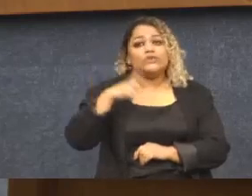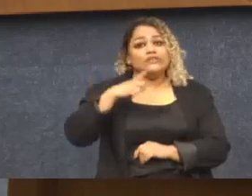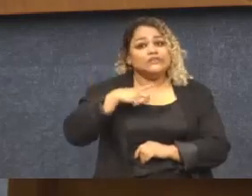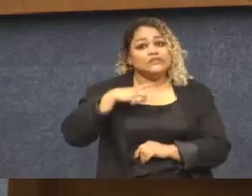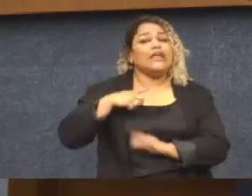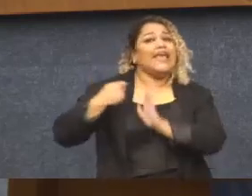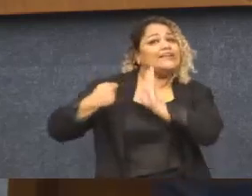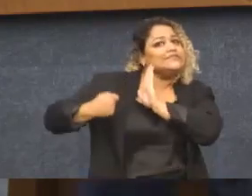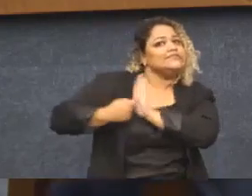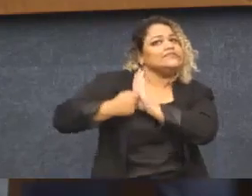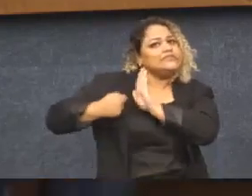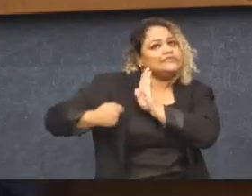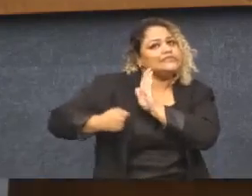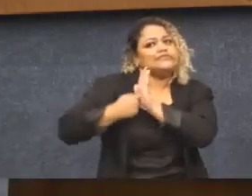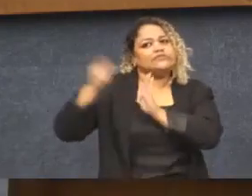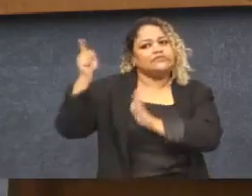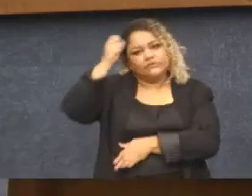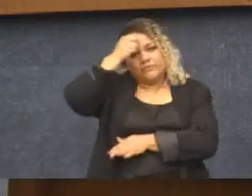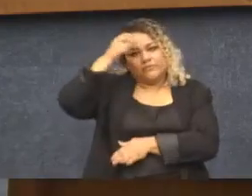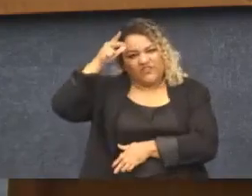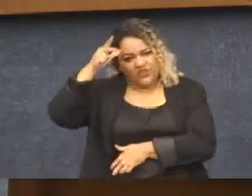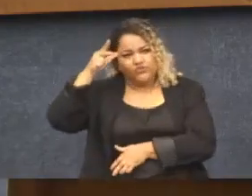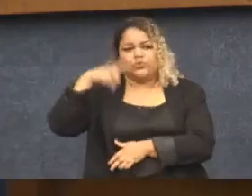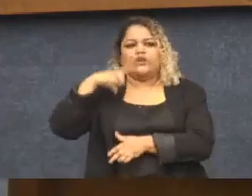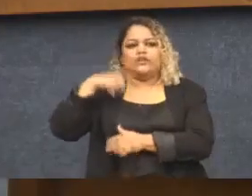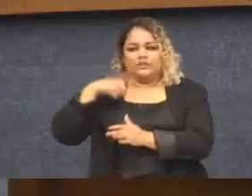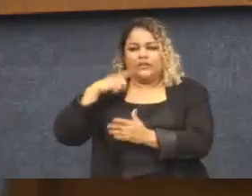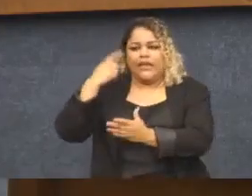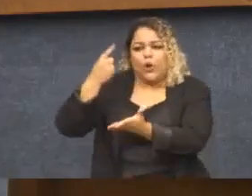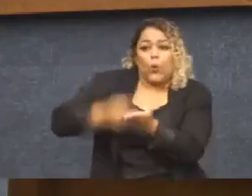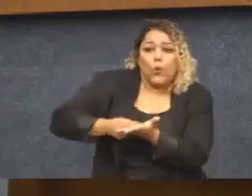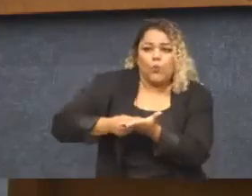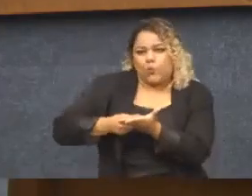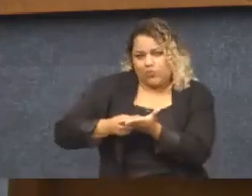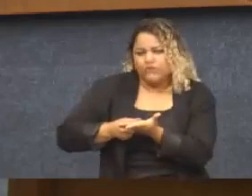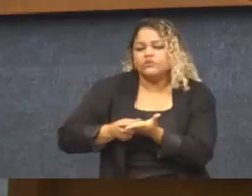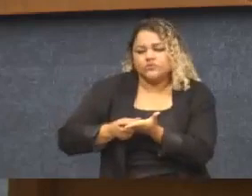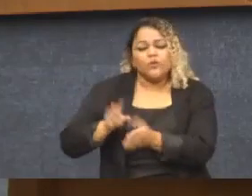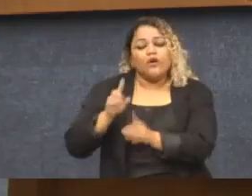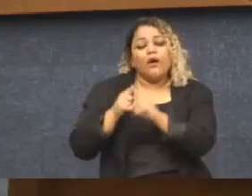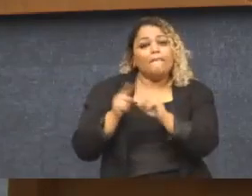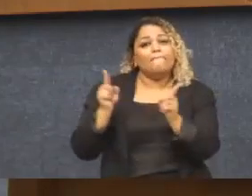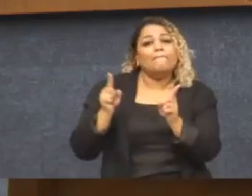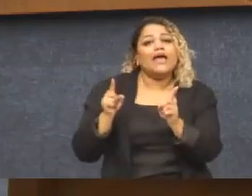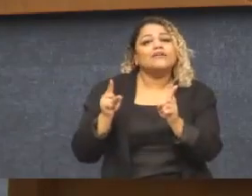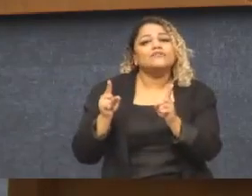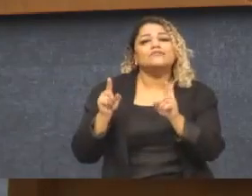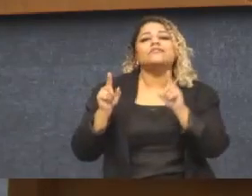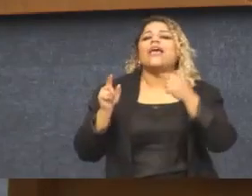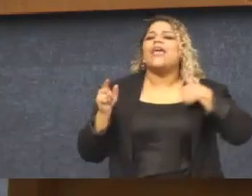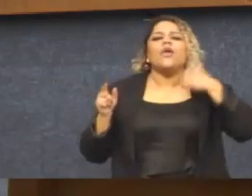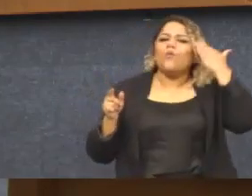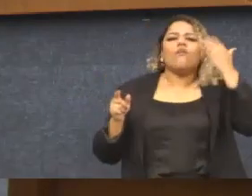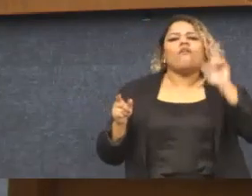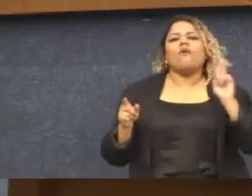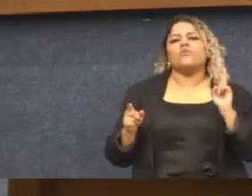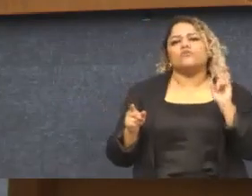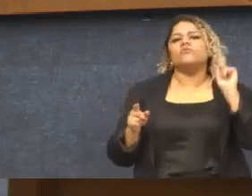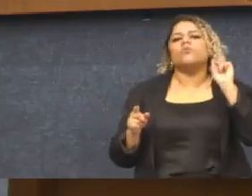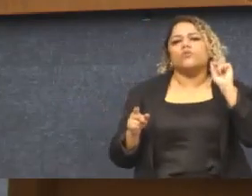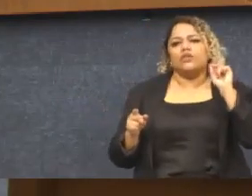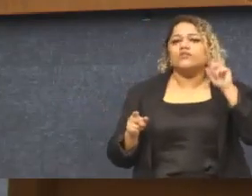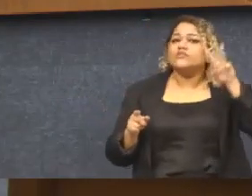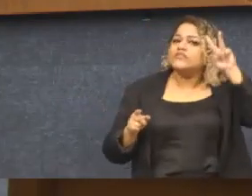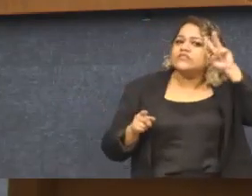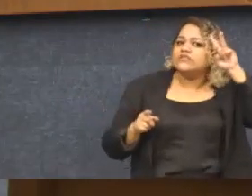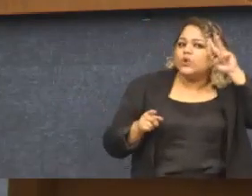da prefeitura, eu entendo os compromissos que são assumidos, mas o que eu não entendo é na